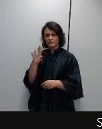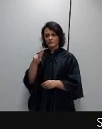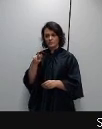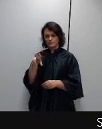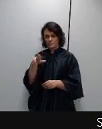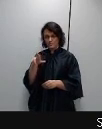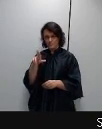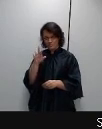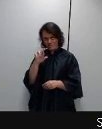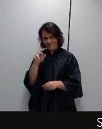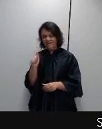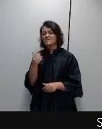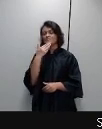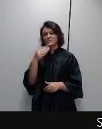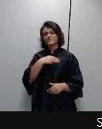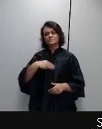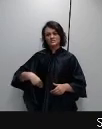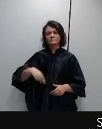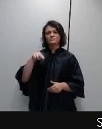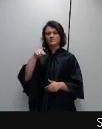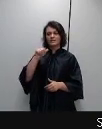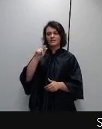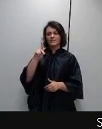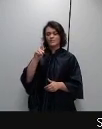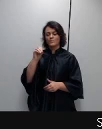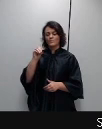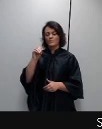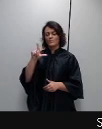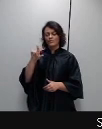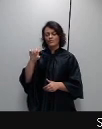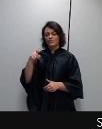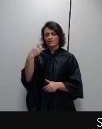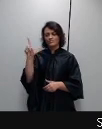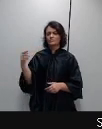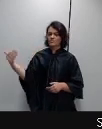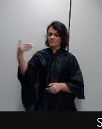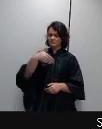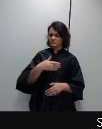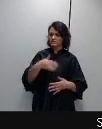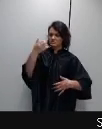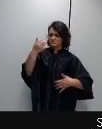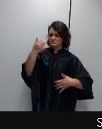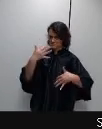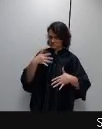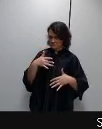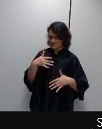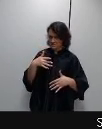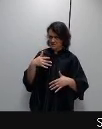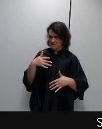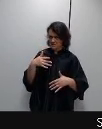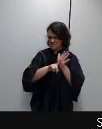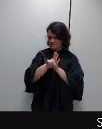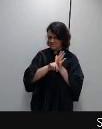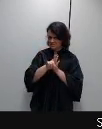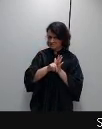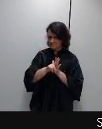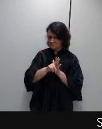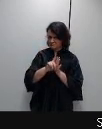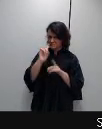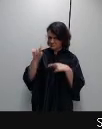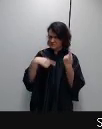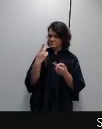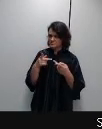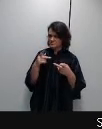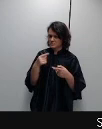relator para exame no médico e aí Ministro Napoleão com certeza com relação a exames médicos terão a oportunidade de revisitar